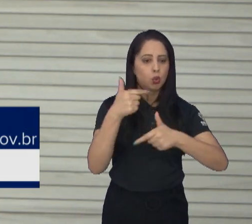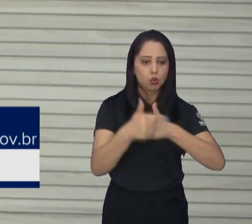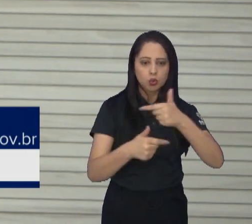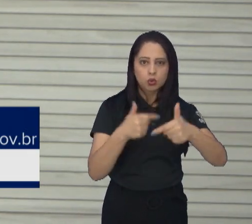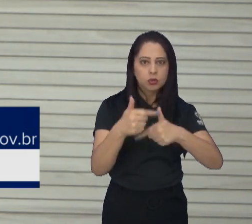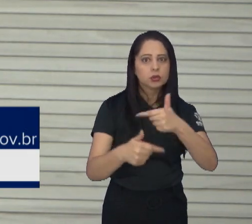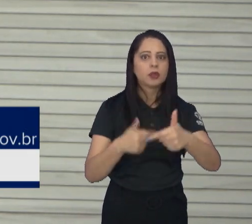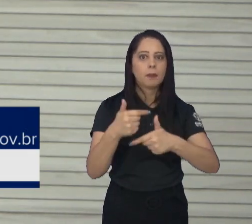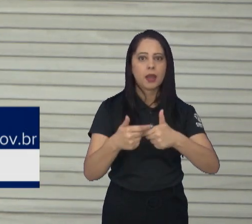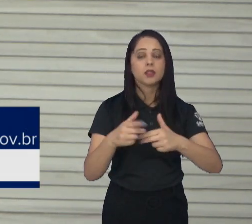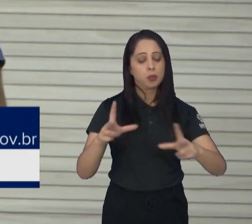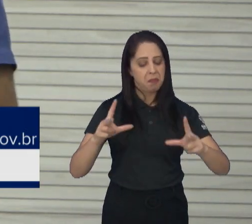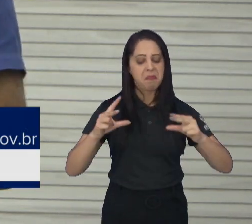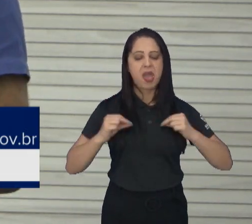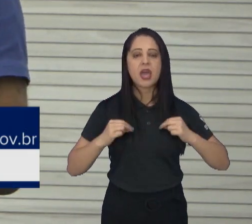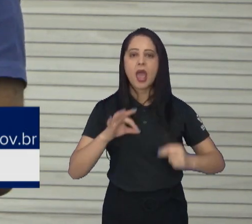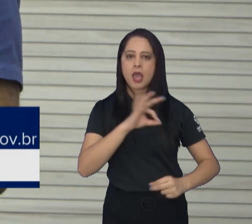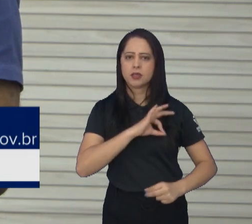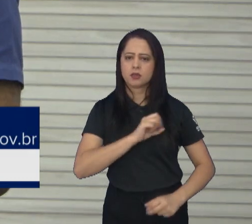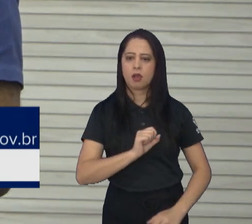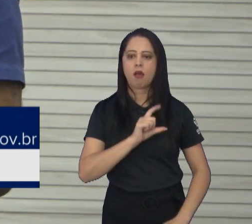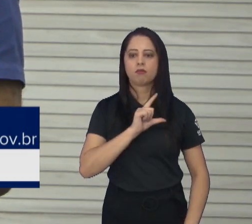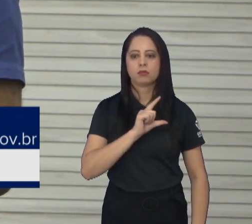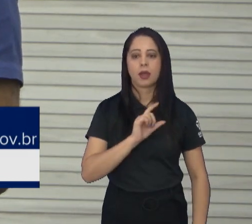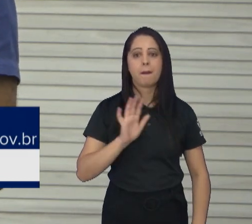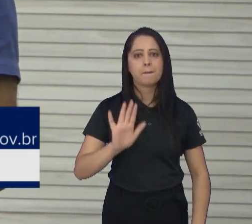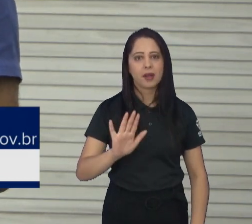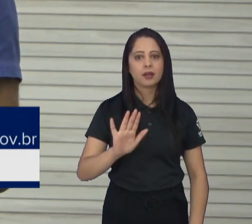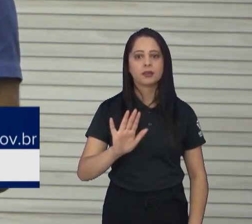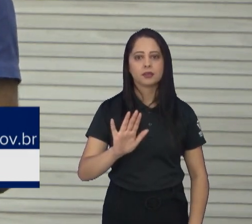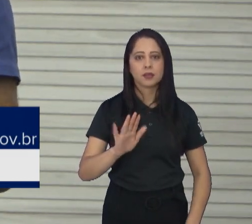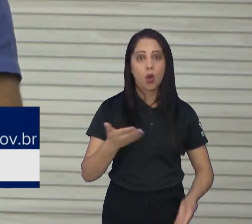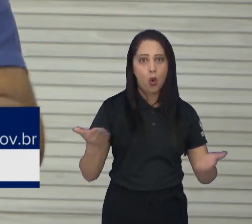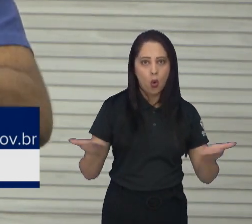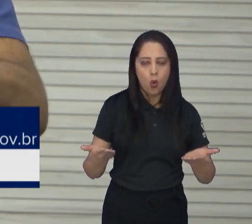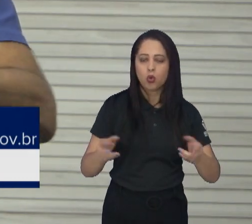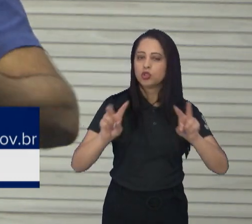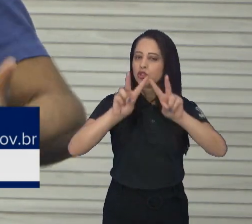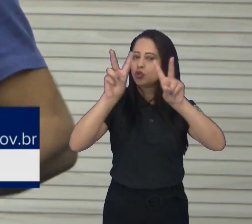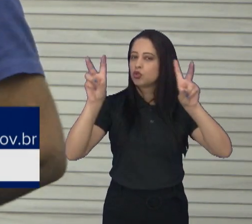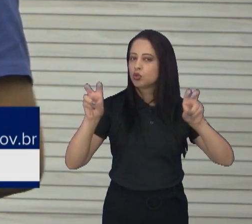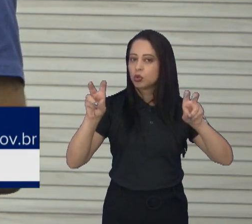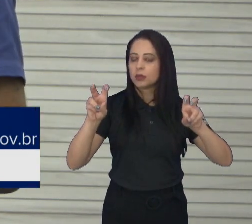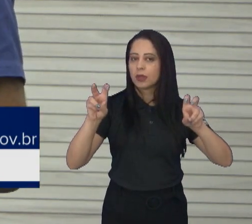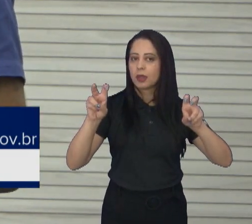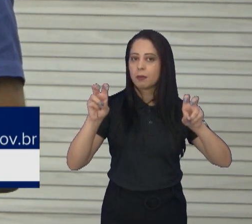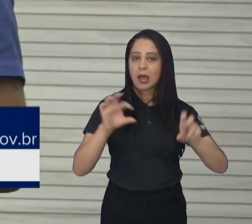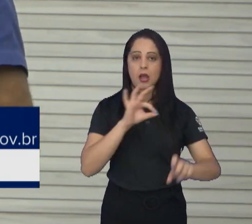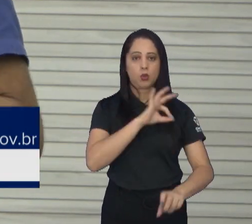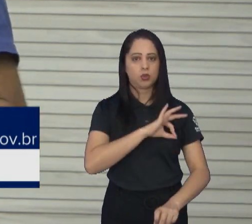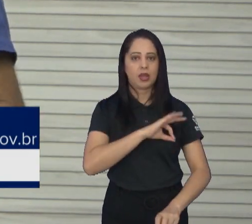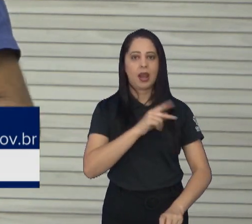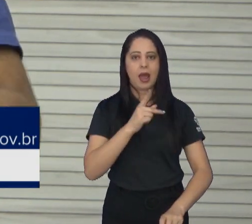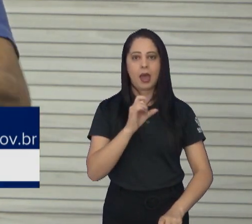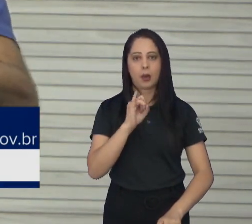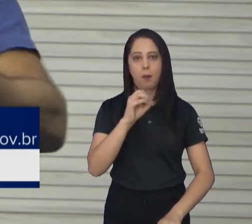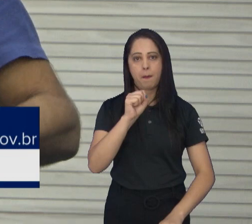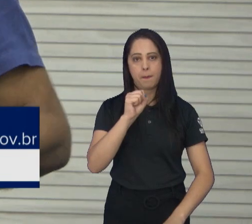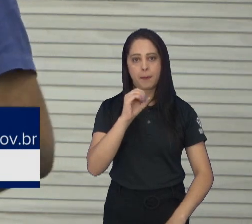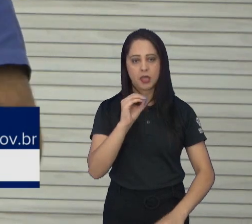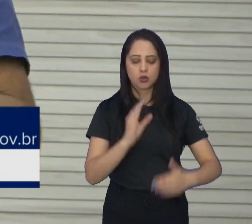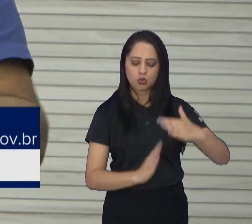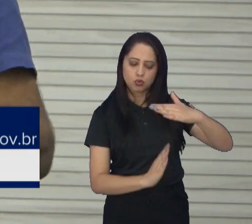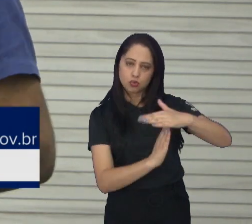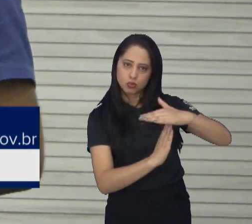merece aumento do seu salário? Mas nós, no caso aqui, nós estamos tratando do piso salarial, que atinge uma